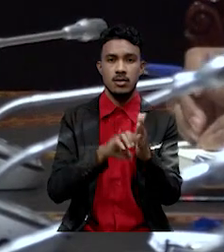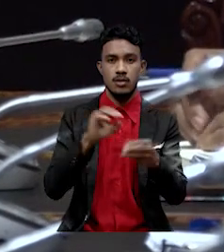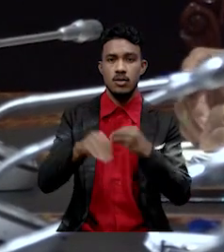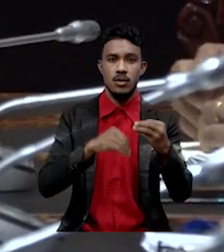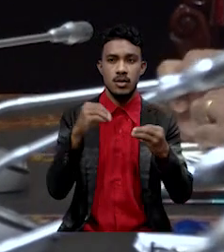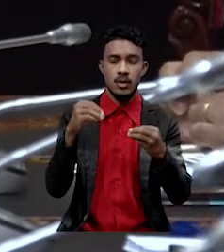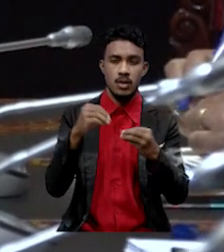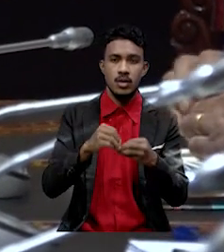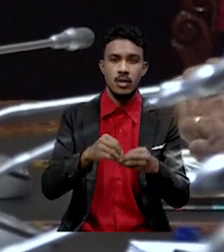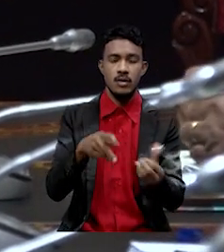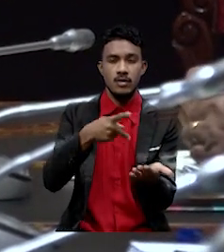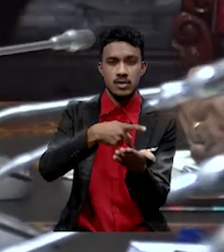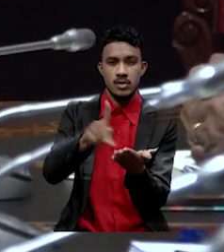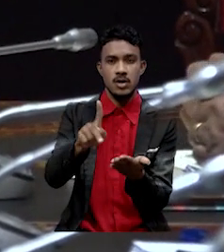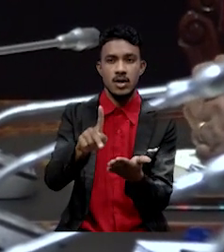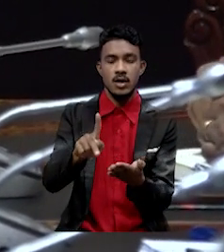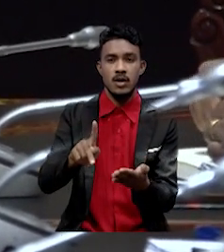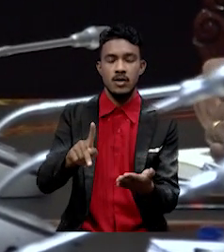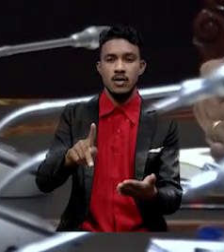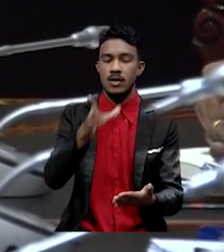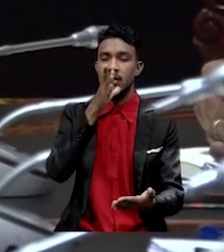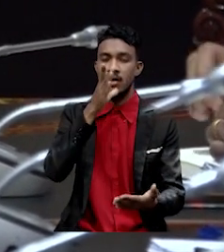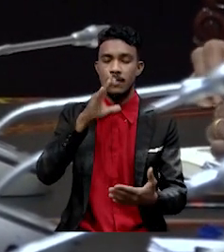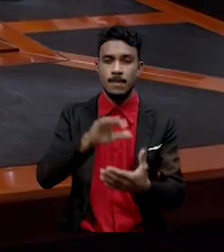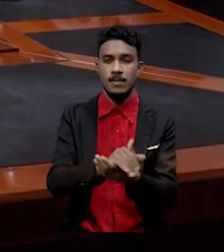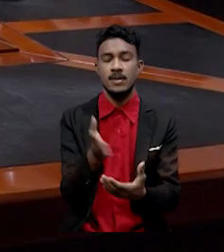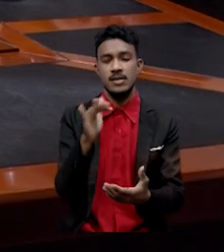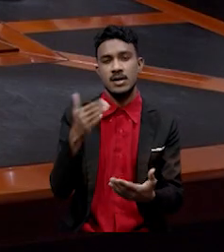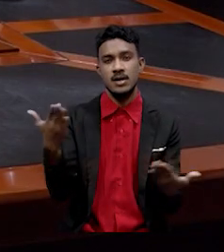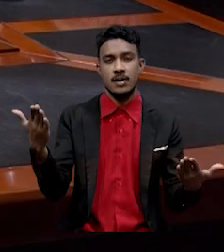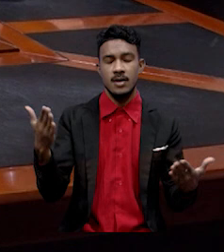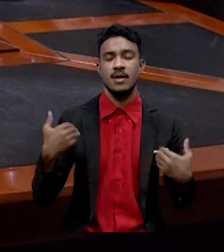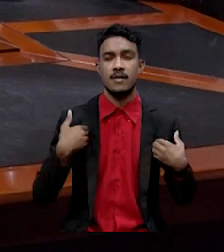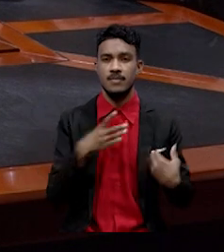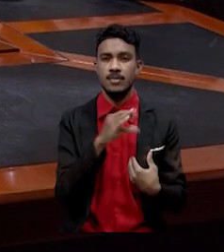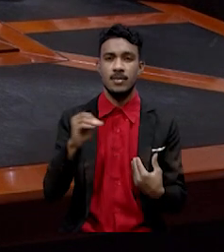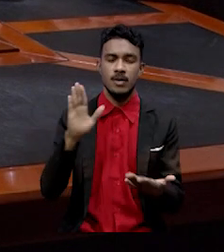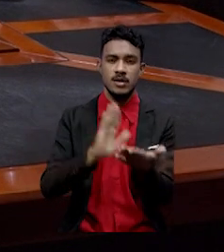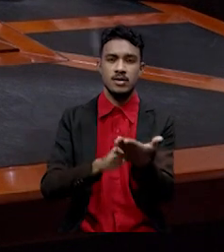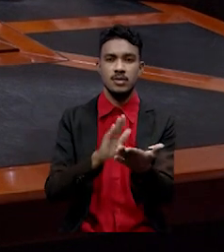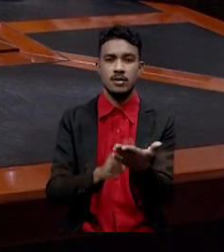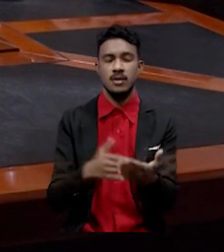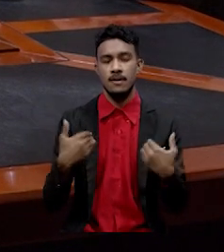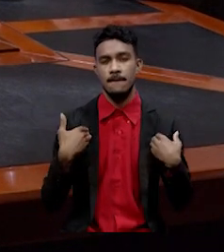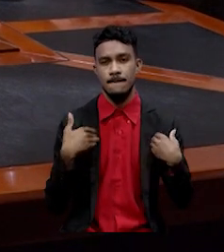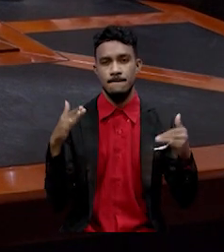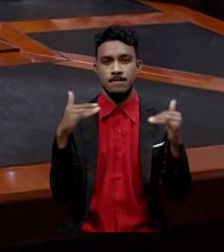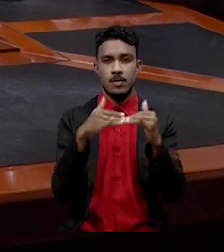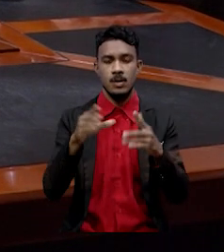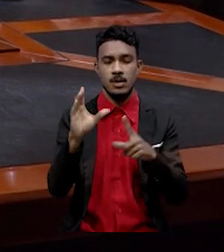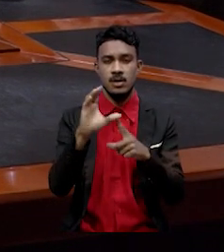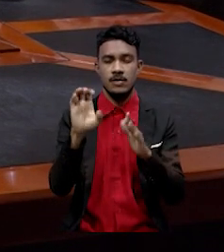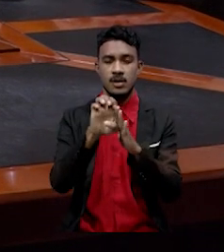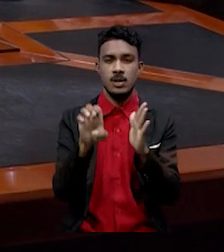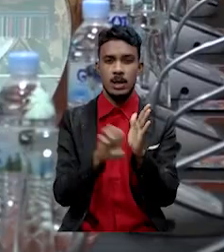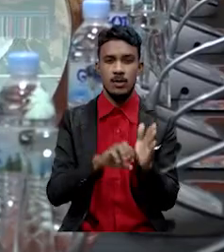programa Bolsa da Mãe Geração FOM, no Mons implementação para programa Alimentação Escolar. E a ser o mútuo chefe de Estado, né? Membro